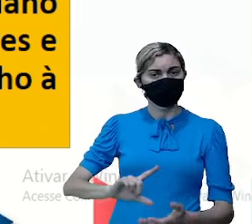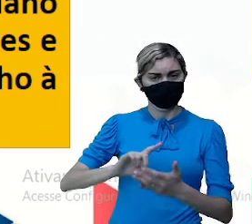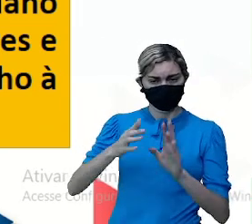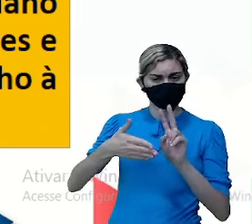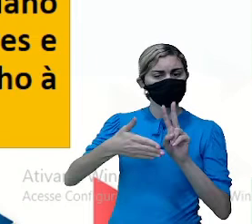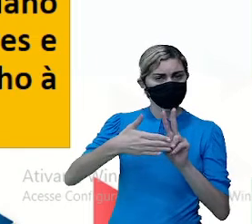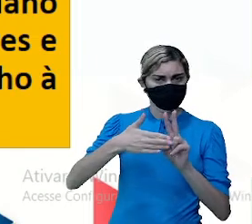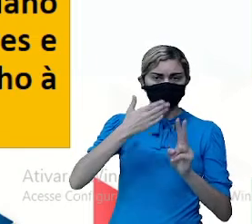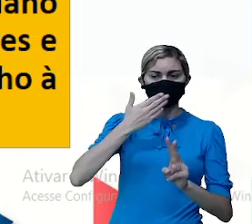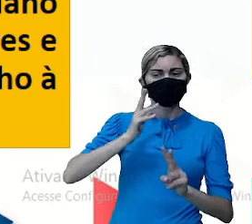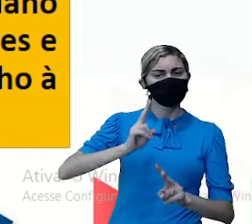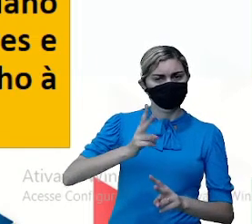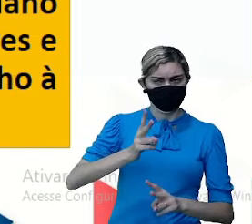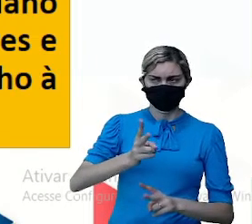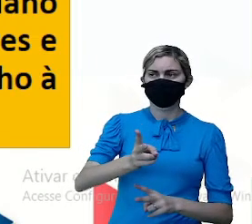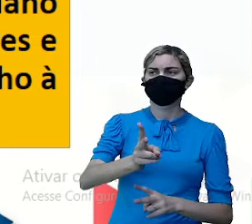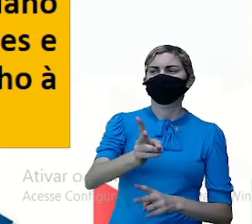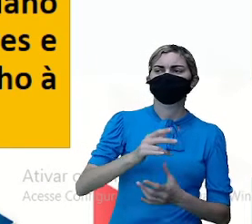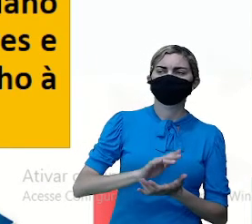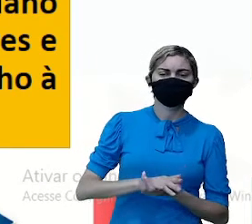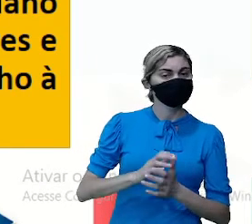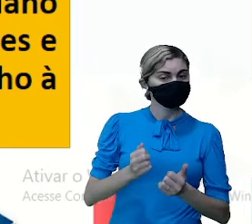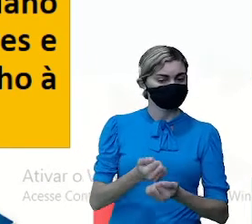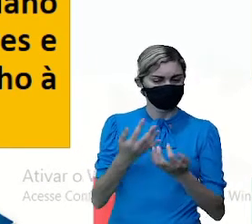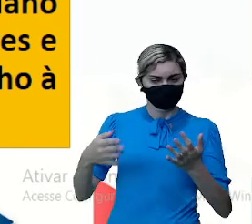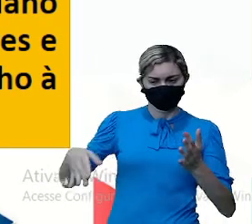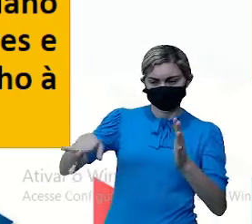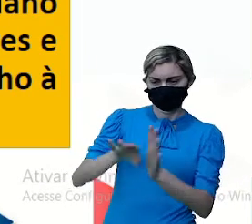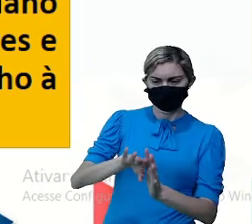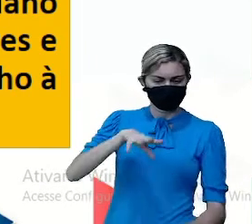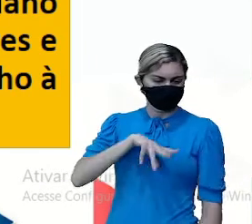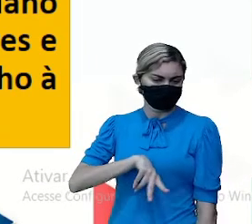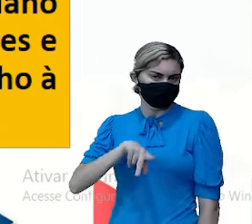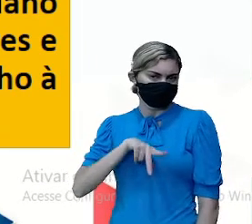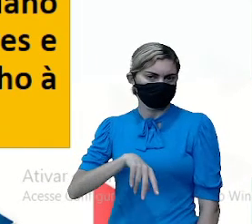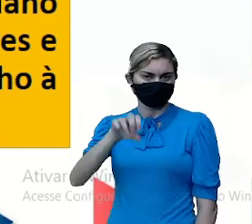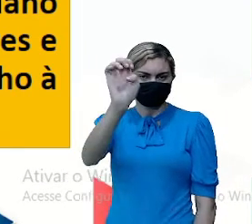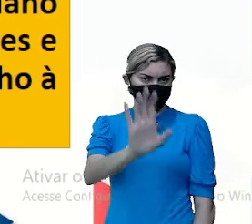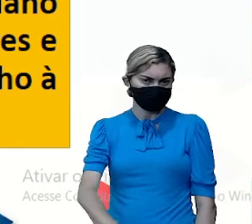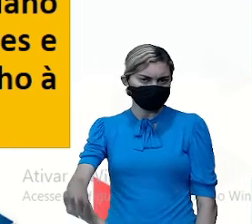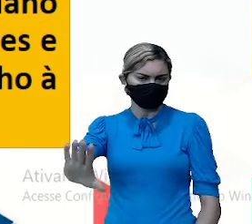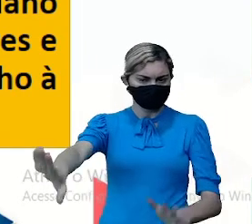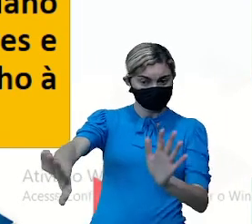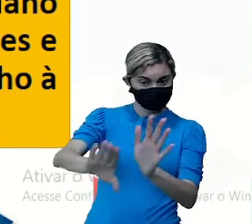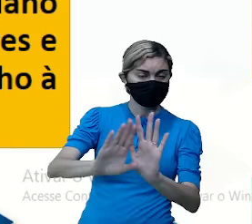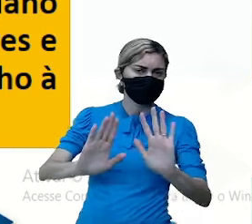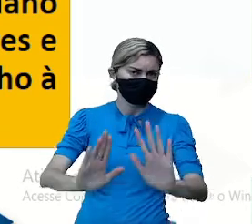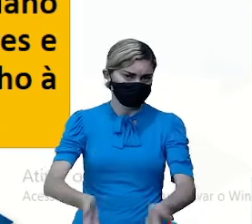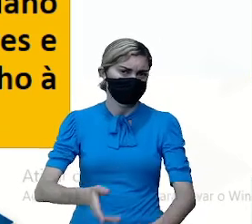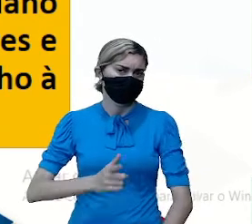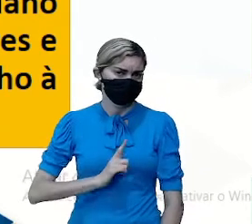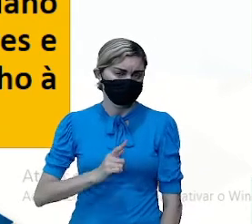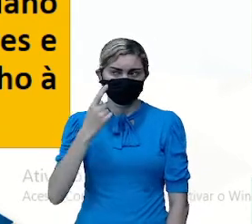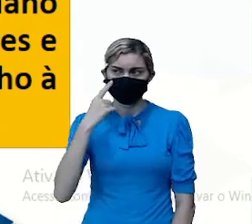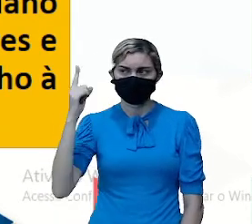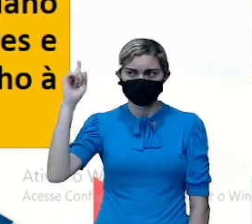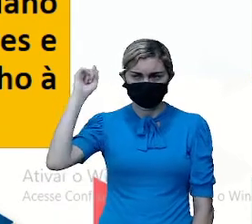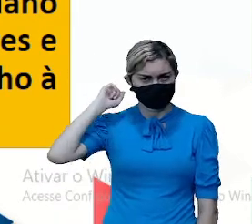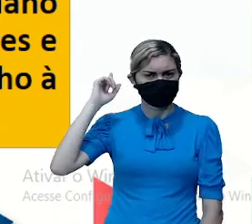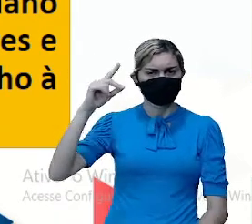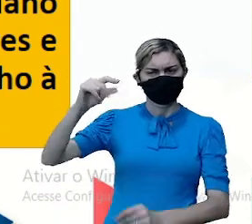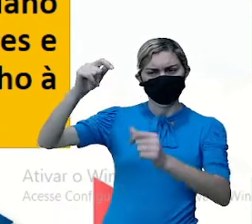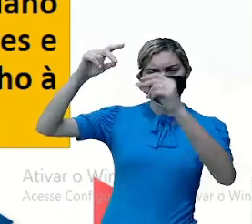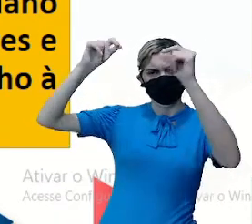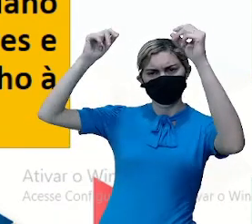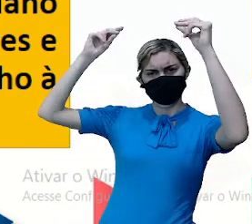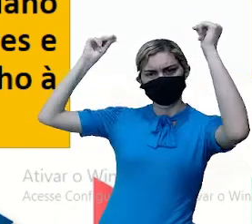já cultuavam, certo? Quando chegam os portugueses, os europeus, ela já existia. Acompanhe. Desde os primeiros